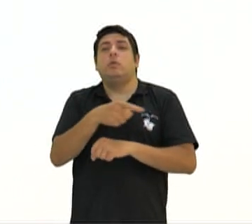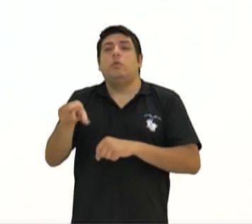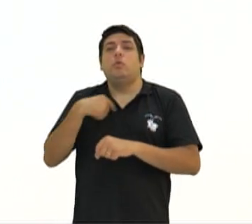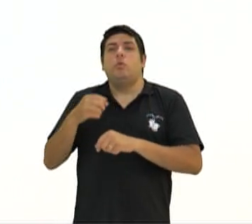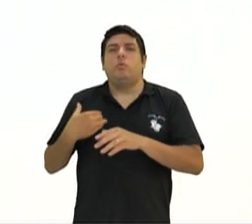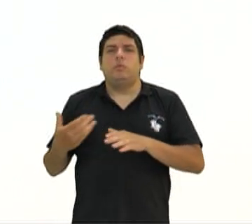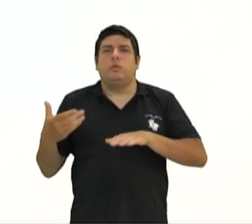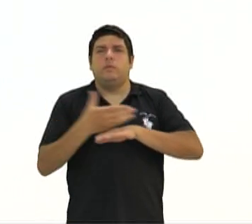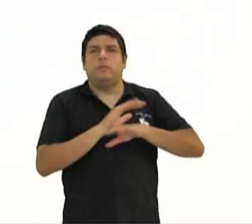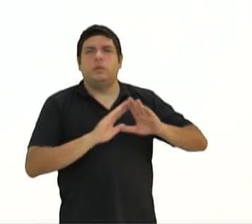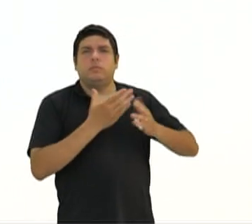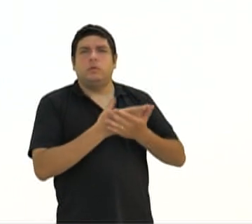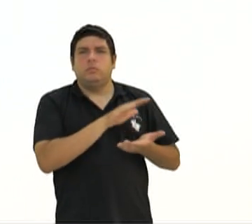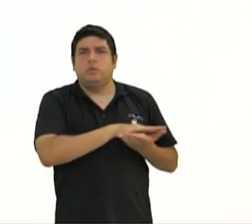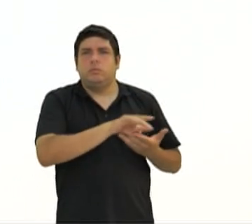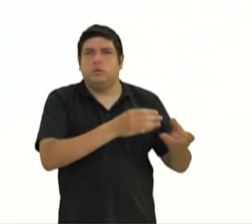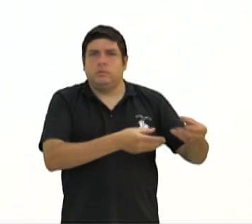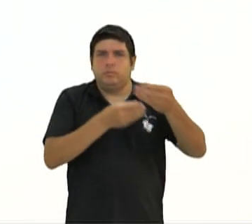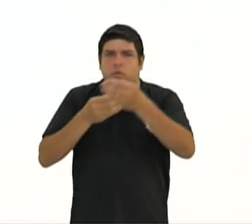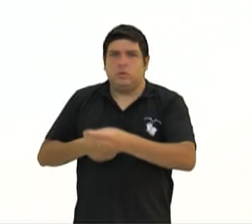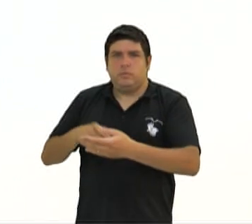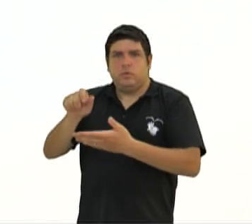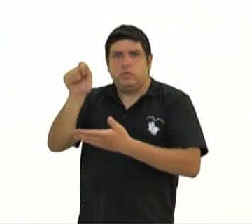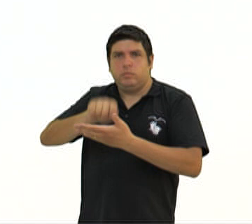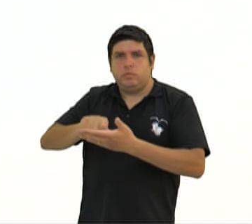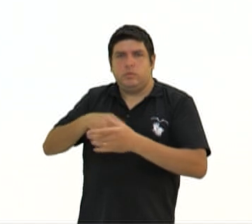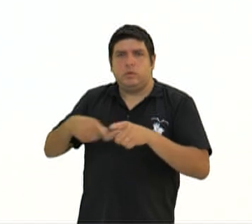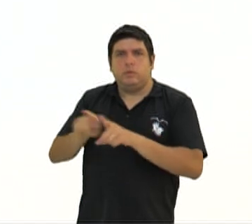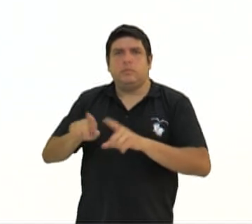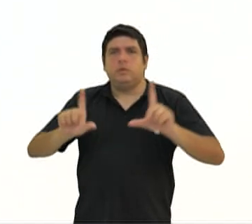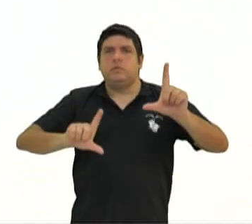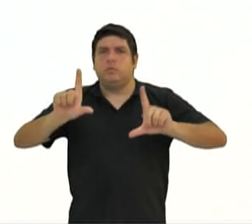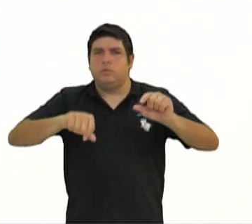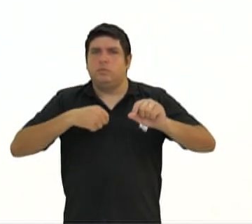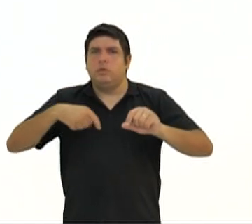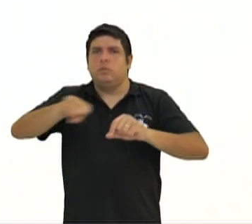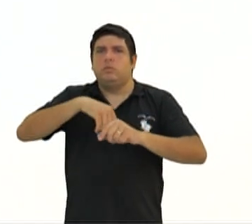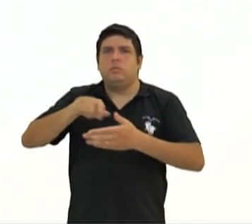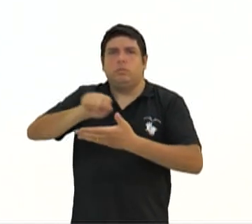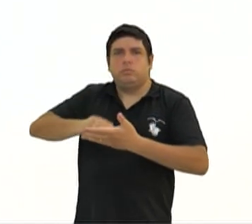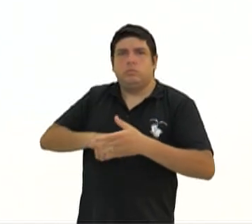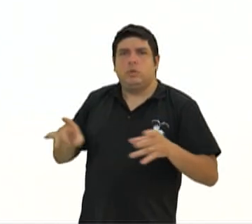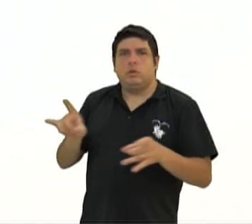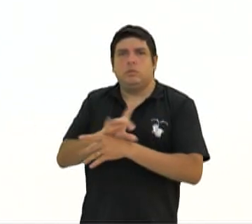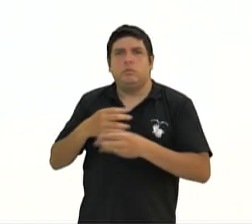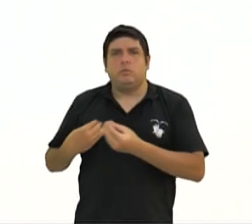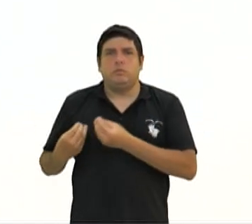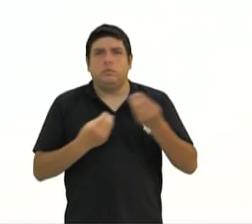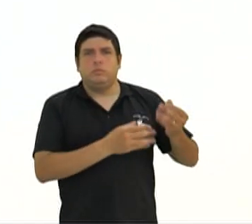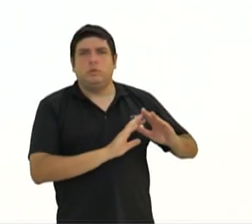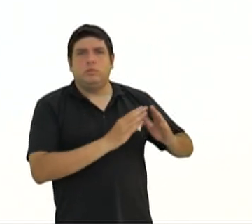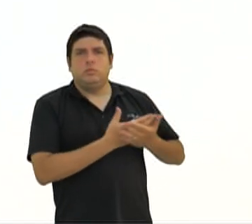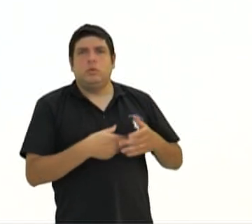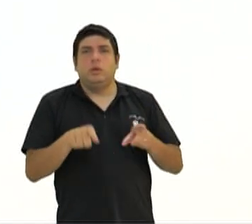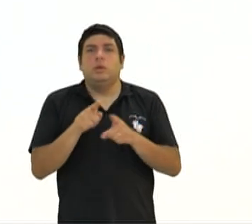as trilhas pedagógicas ou o pessoal que faz as atividades pela televisão e precisa então entregar para a escola, sempre entrar em